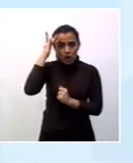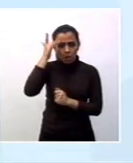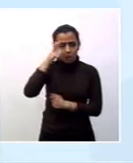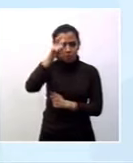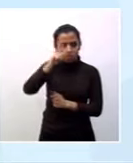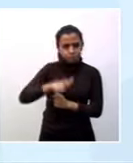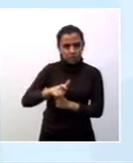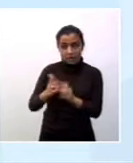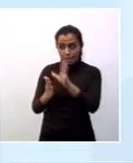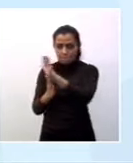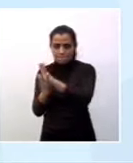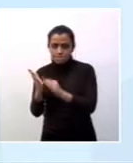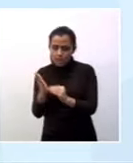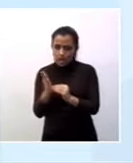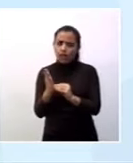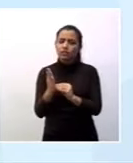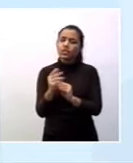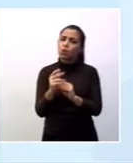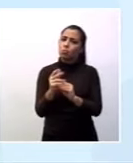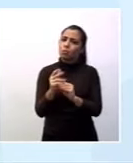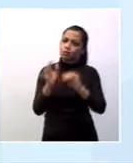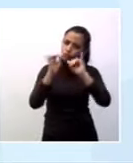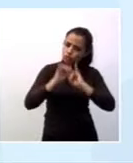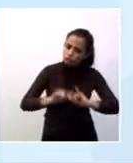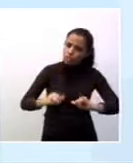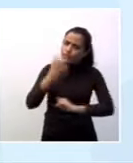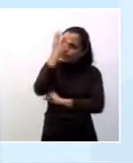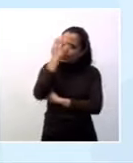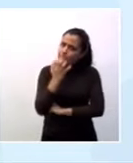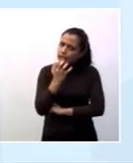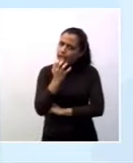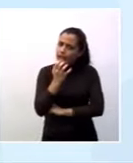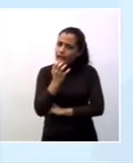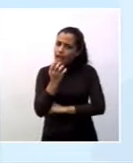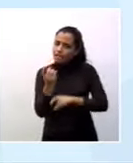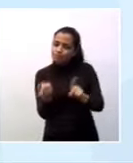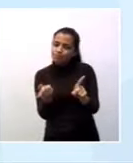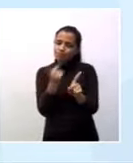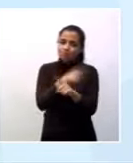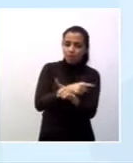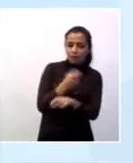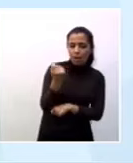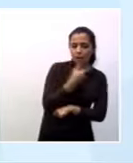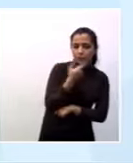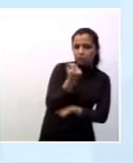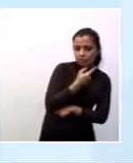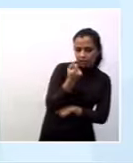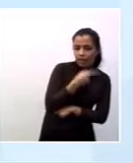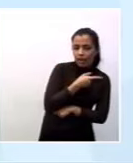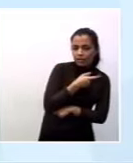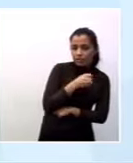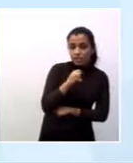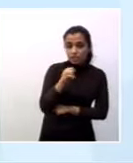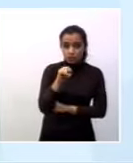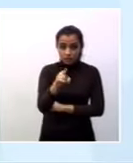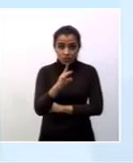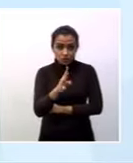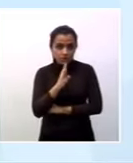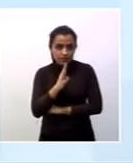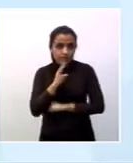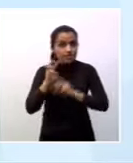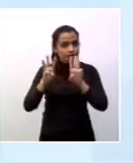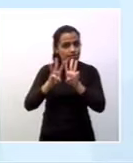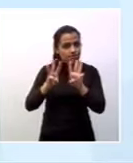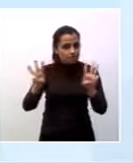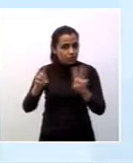série cê faz uma piada ou ele tem interpreta notícia de uma maneira engraçada tá é esse vocês também conhecerem outros sites que